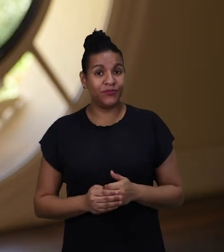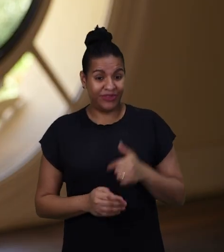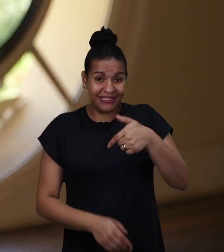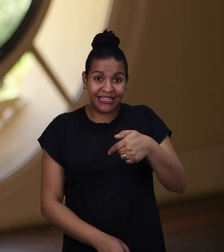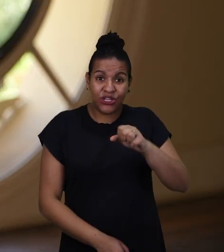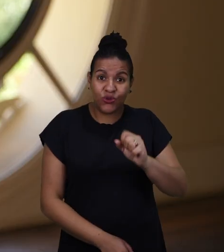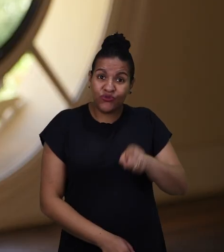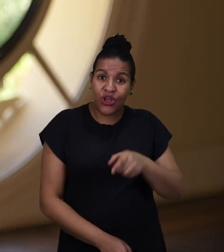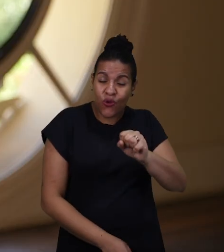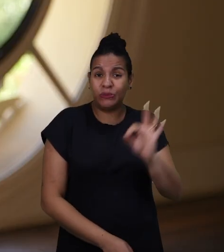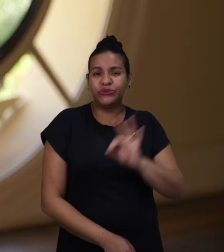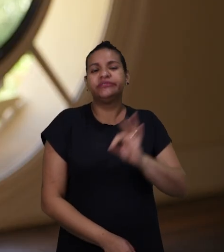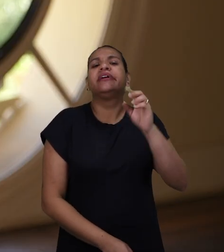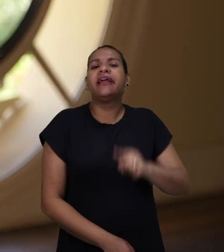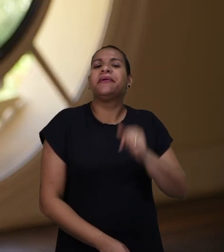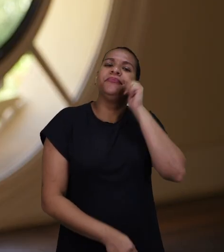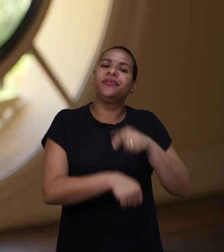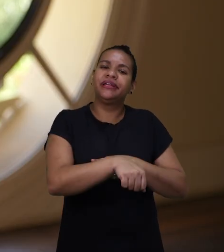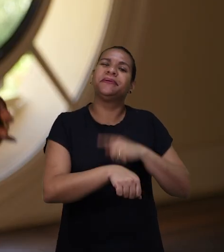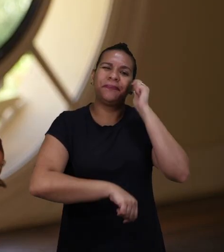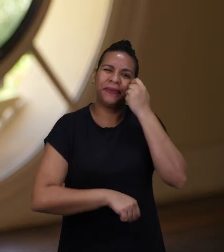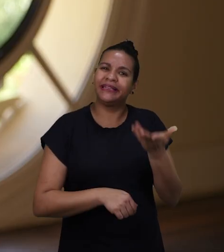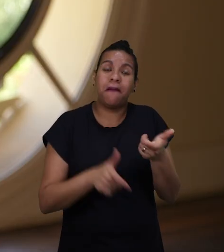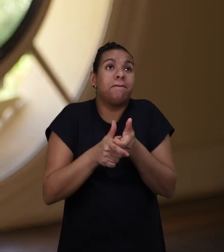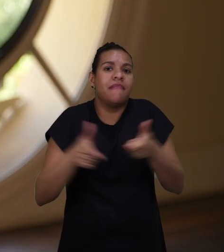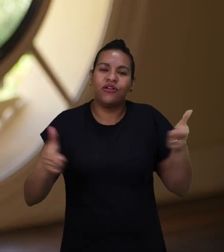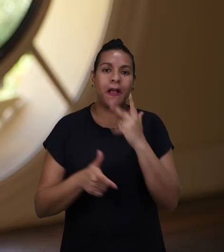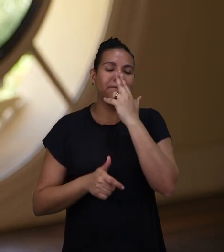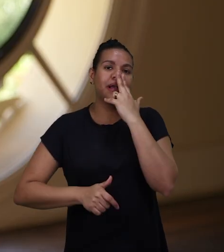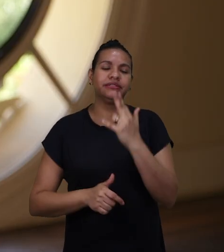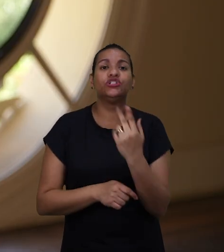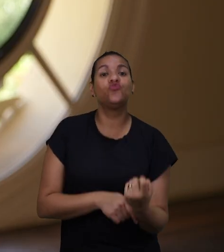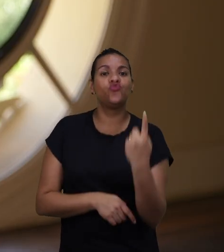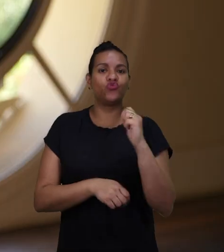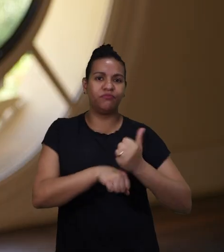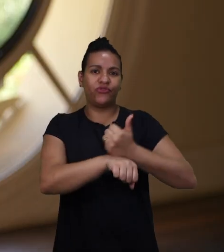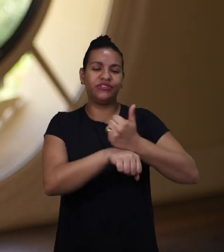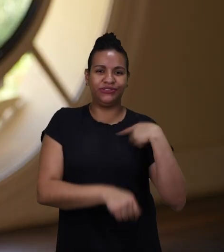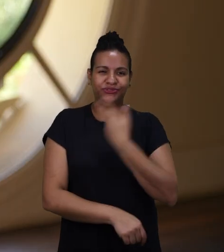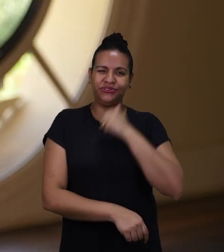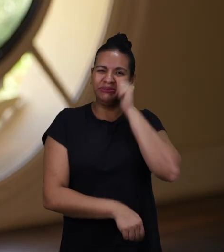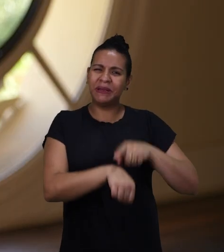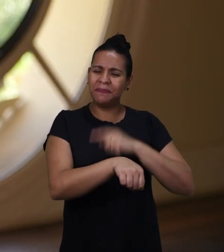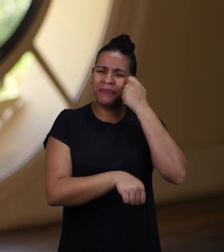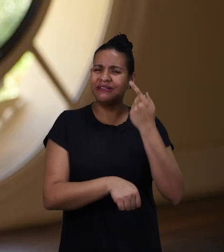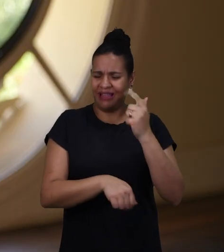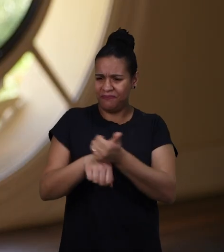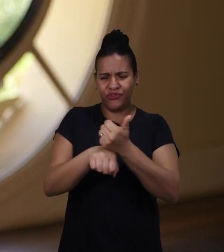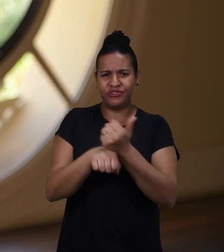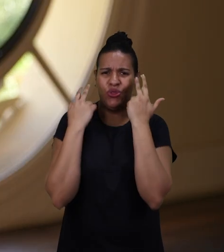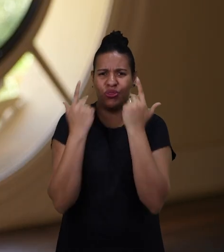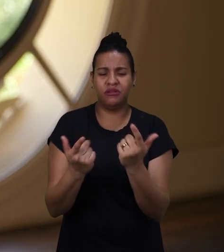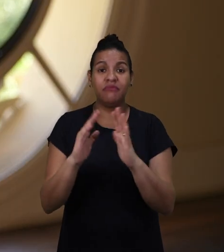trabalhadoras domésticas. E desses 6 milhões, 78,8% são de mulheres pretas. É como se fosse o único lugar